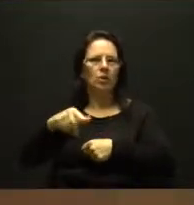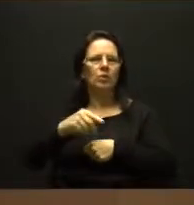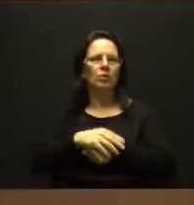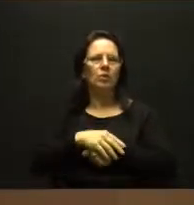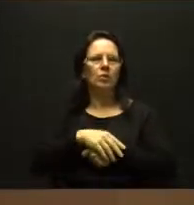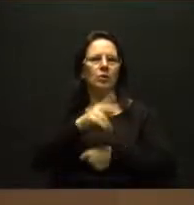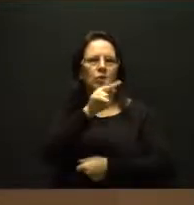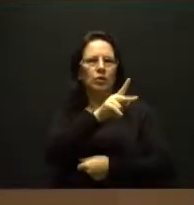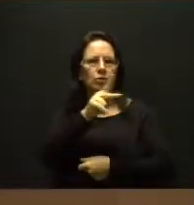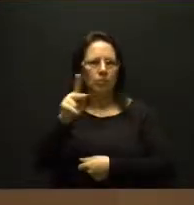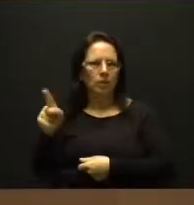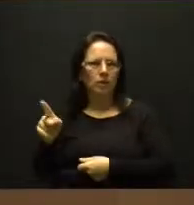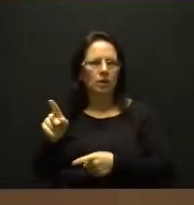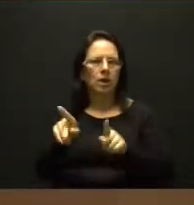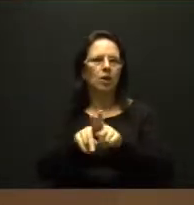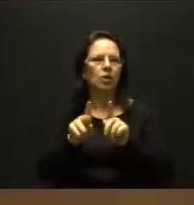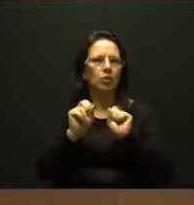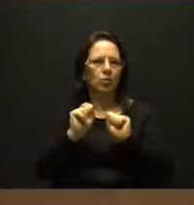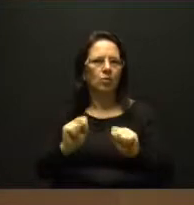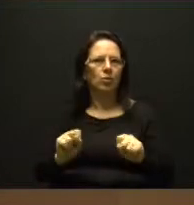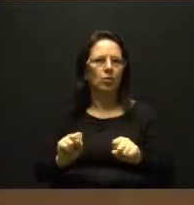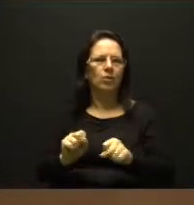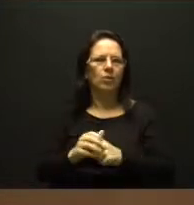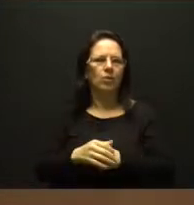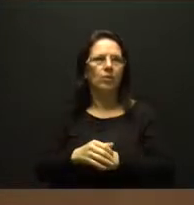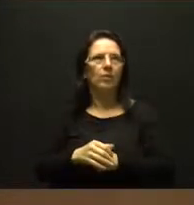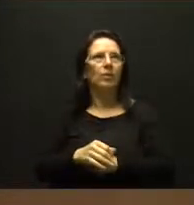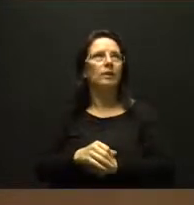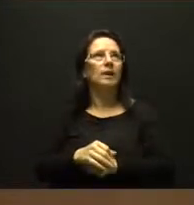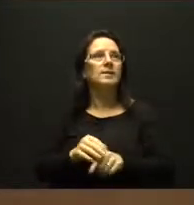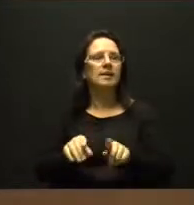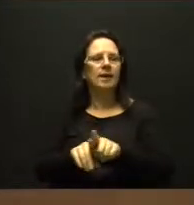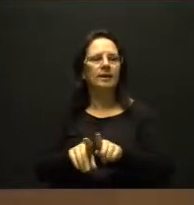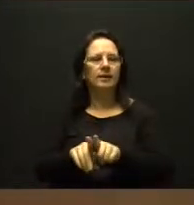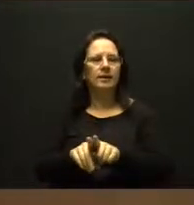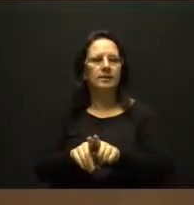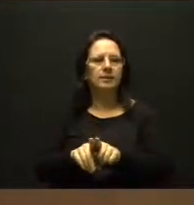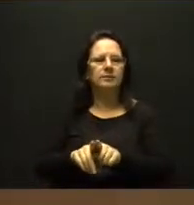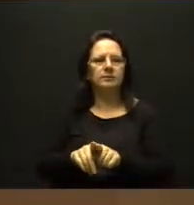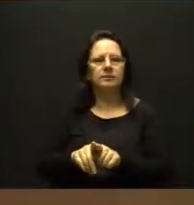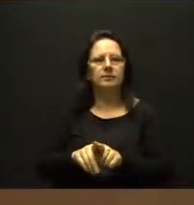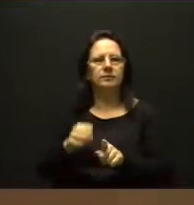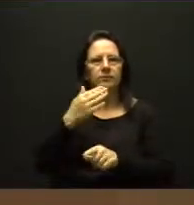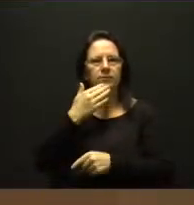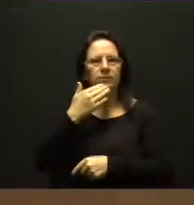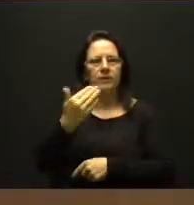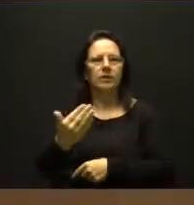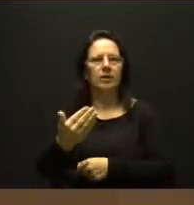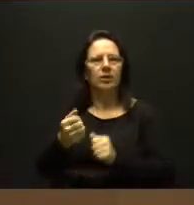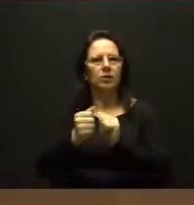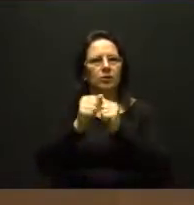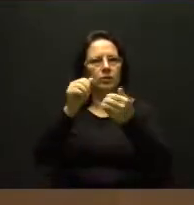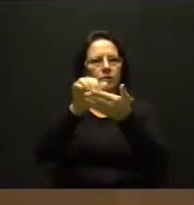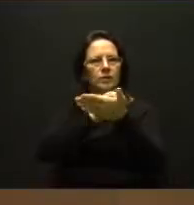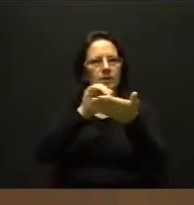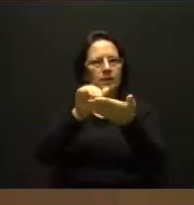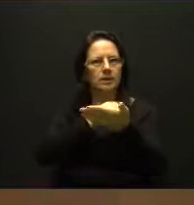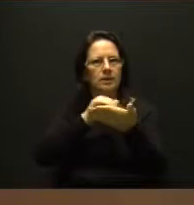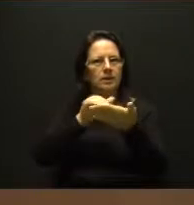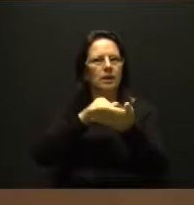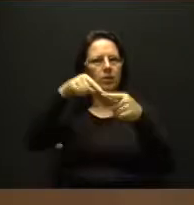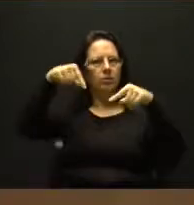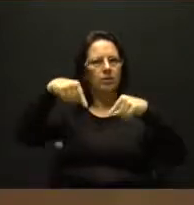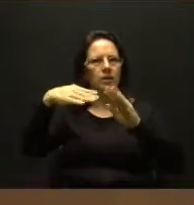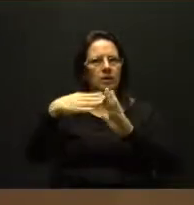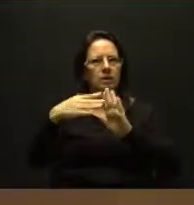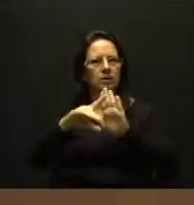possa fazer de forma institucional é reforçar esse pedido ao secretário de planejamento para que mande essa casa de